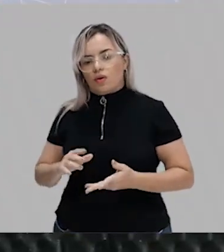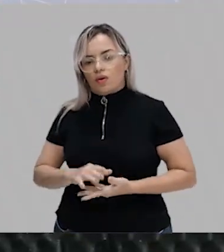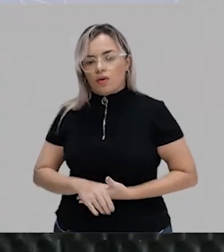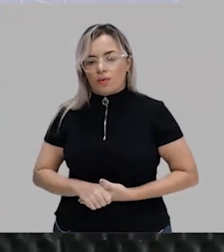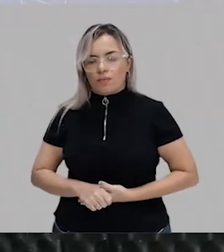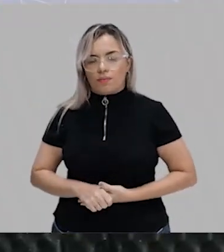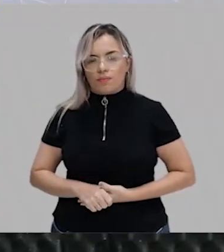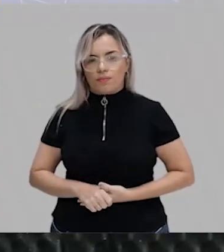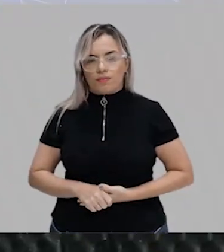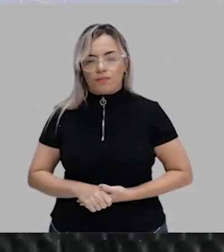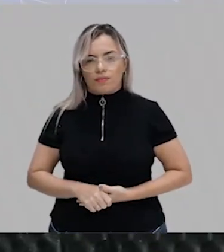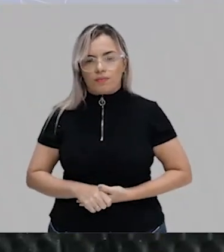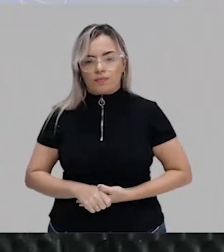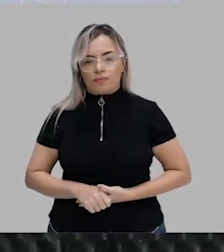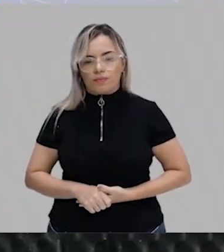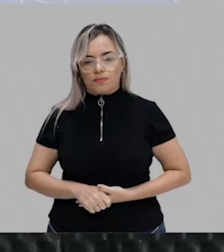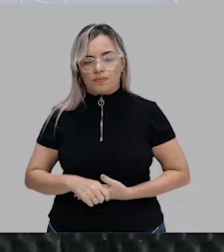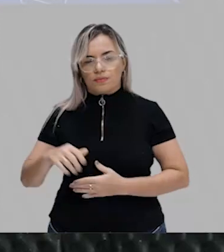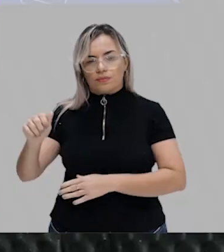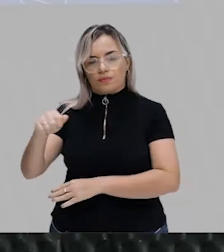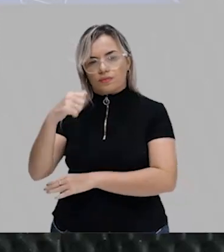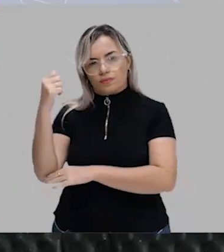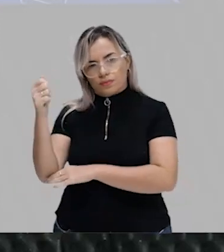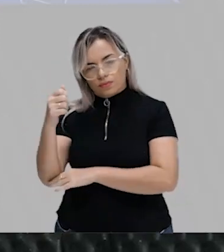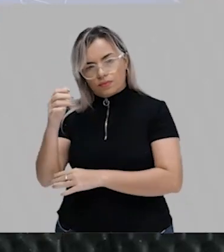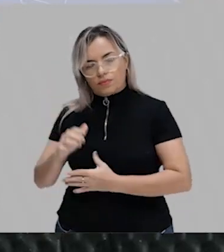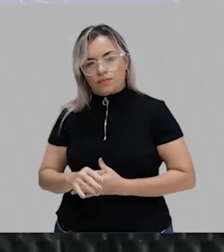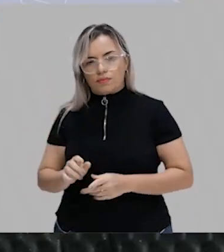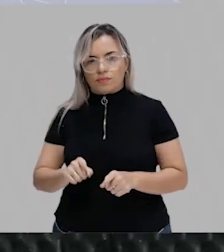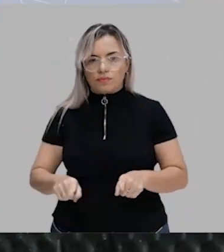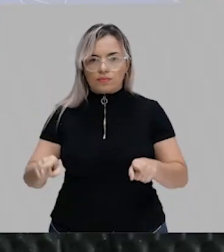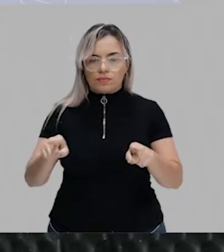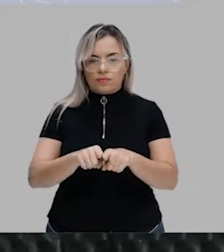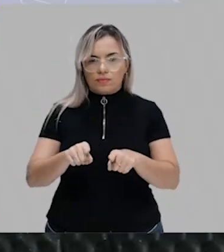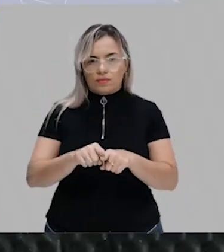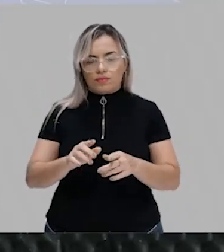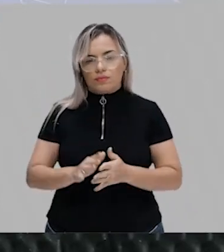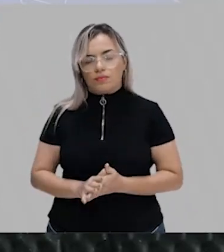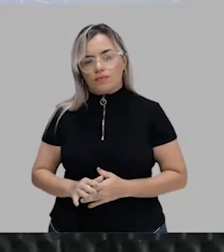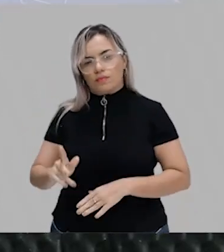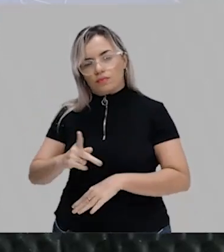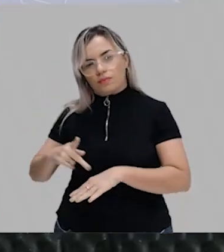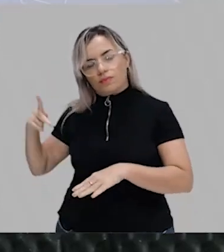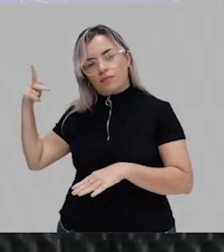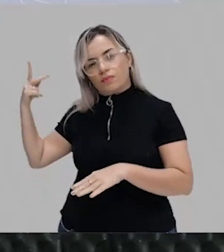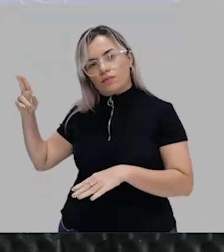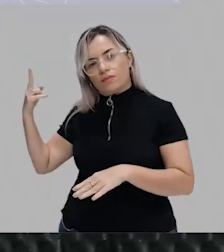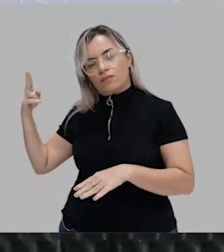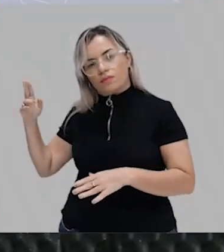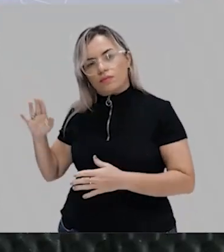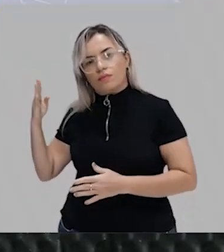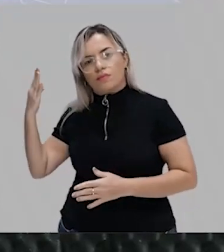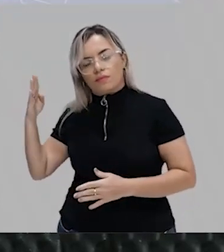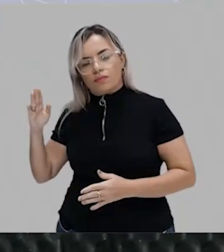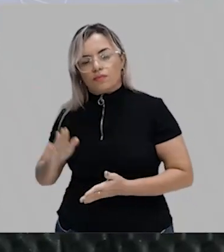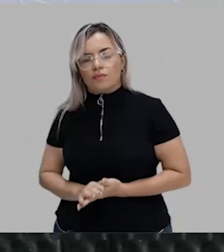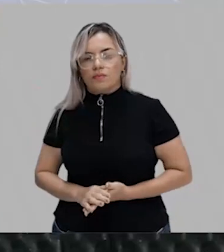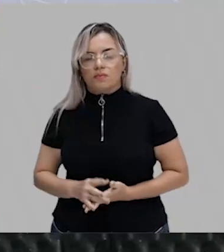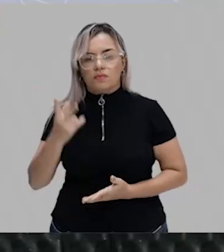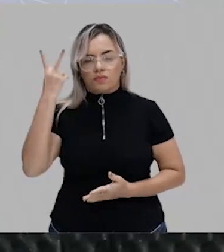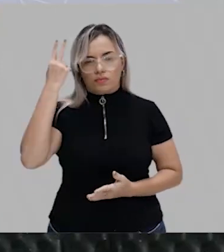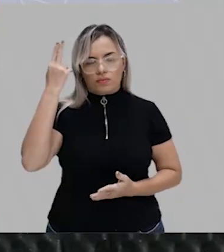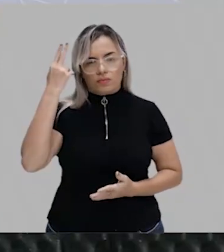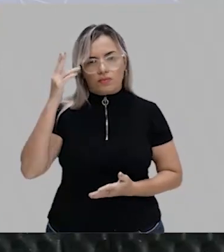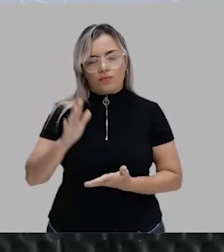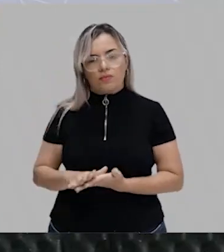Então, a Argentina, uma boa parte do Paraguai, uma boa parte do Uruguai e da Bolívia, é muito comum